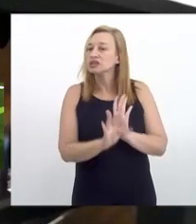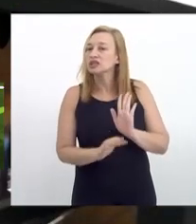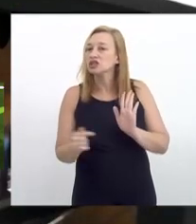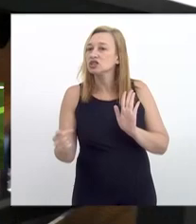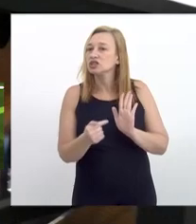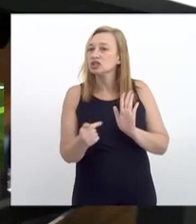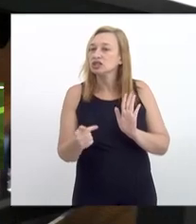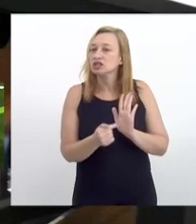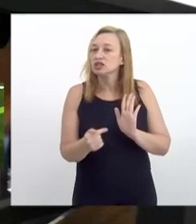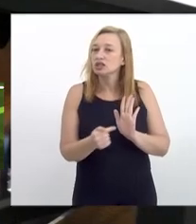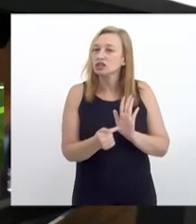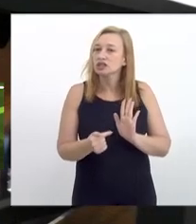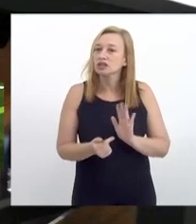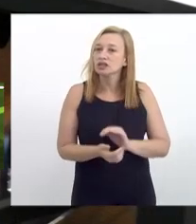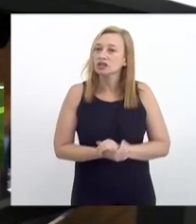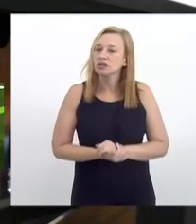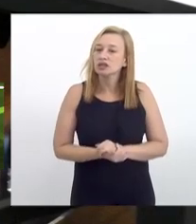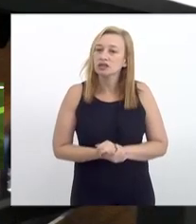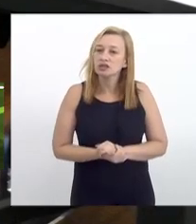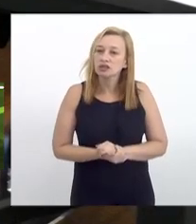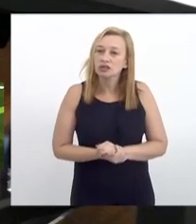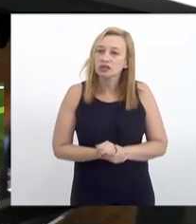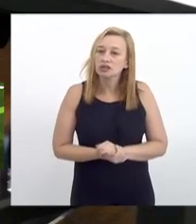Excepcionalizar os investimentos Também